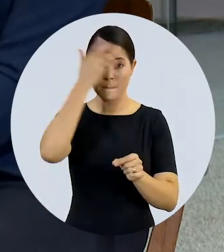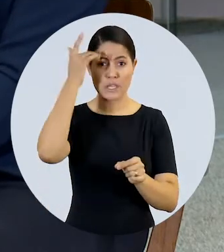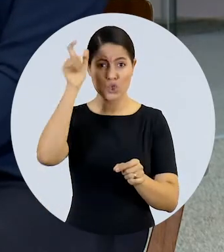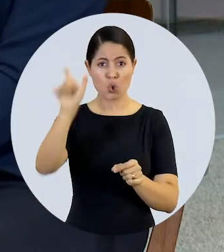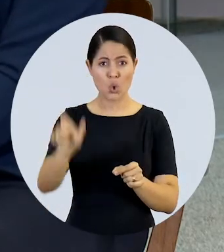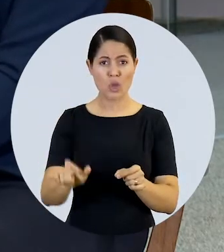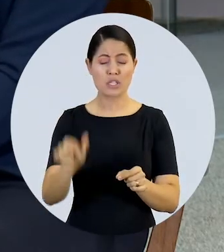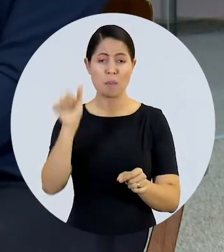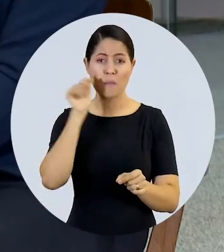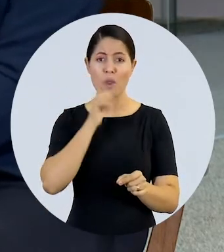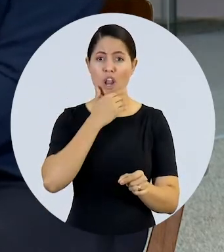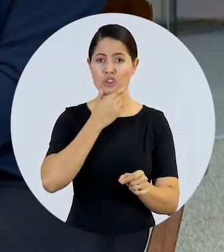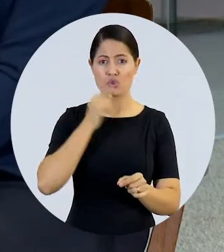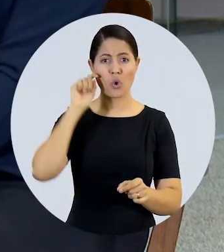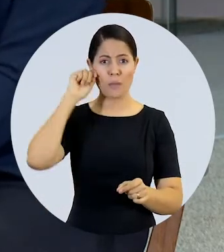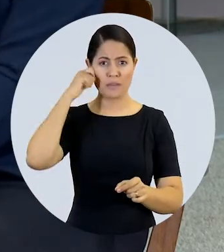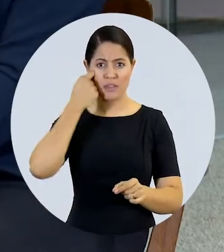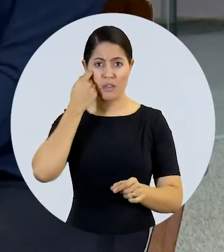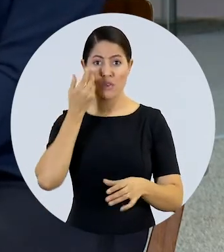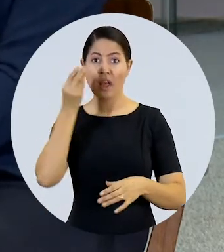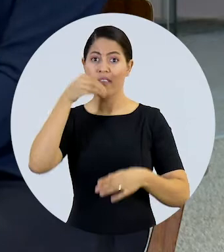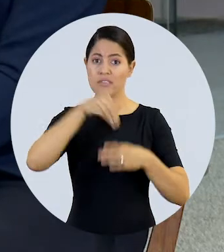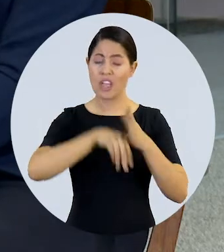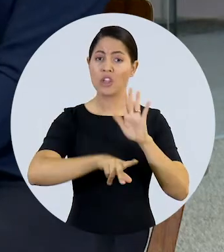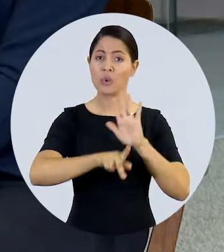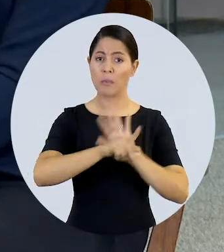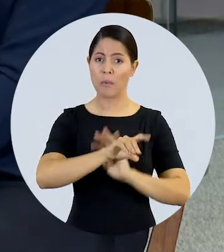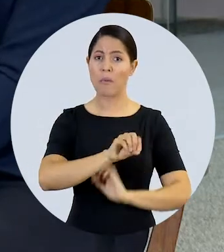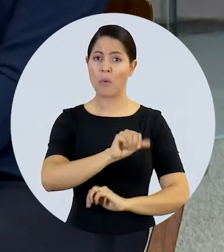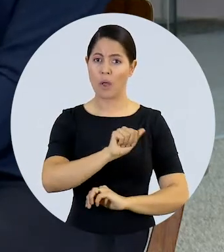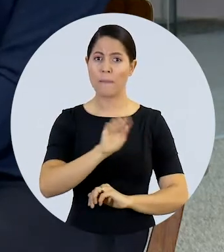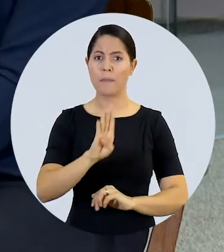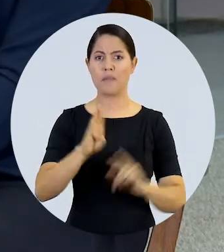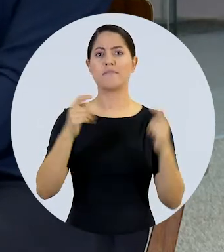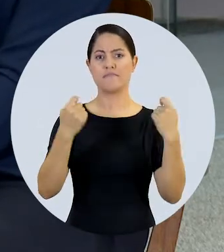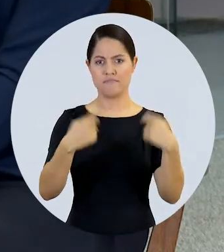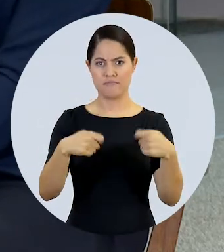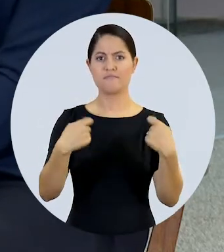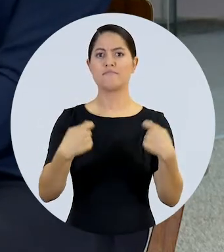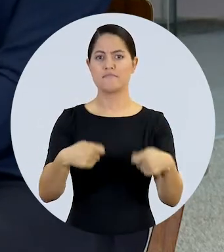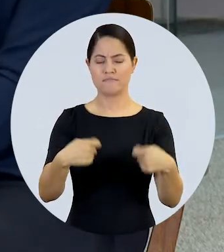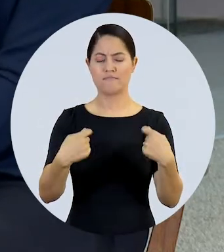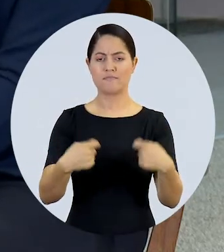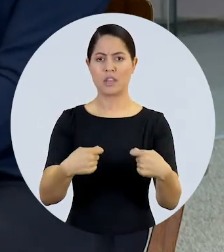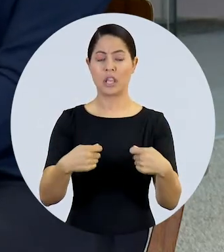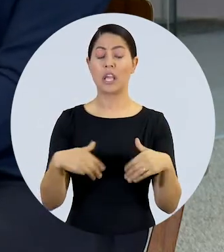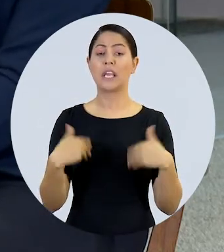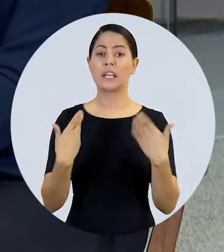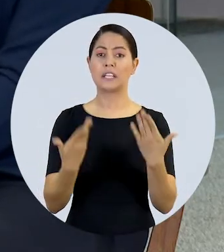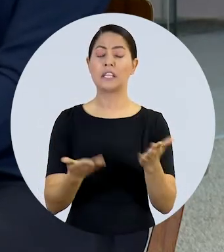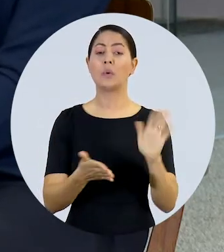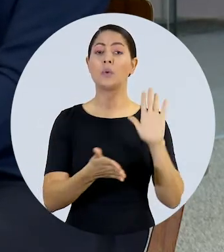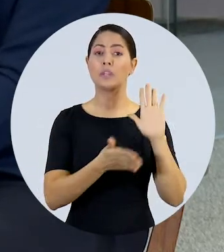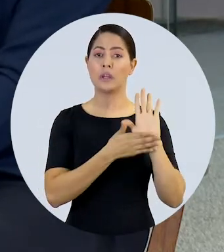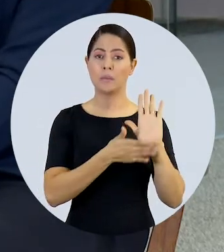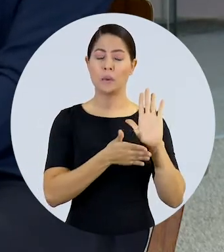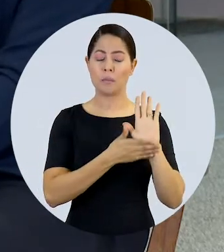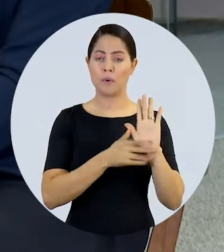de negros e negras na estrutura da OAB. E, portanto, nós